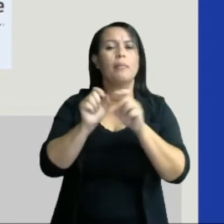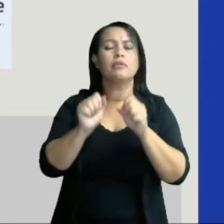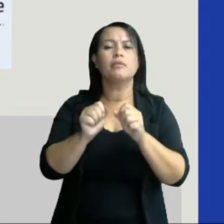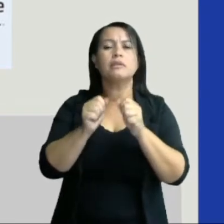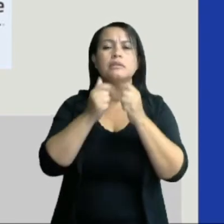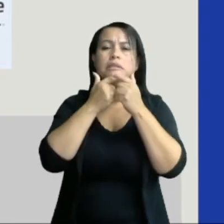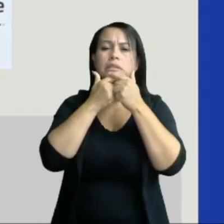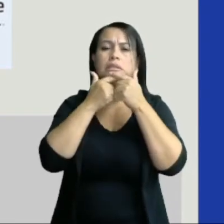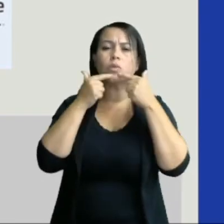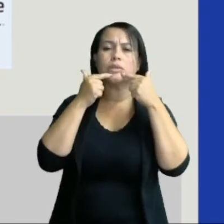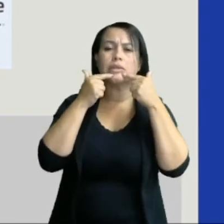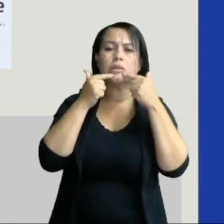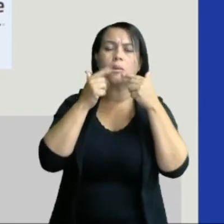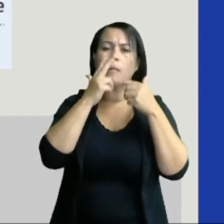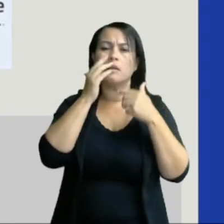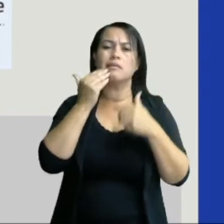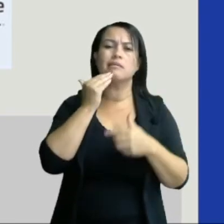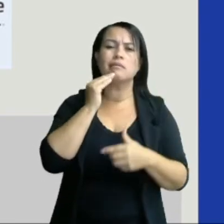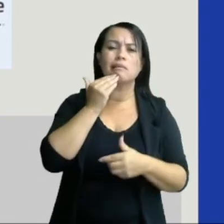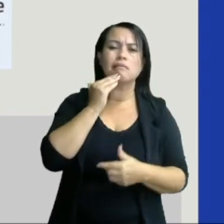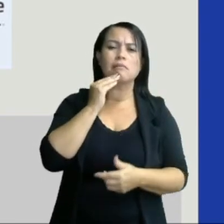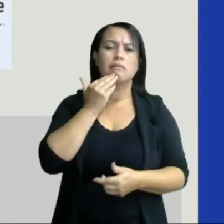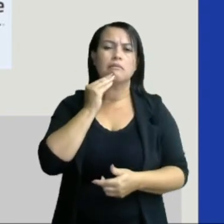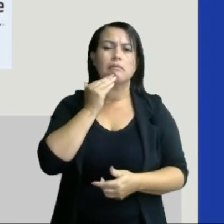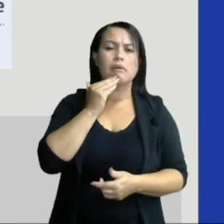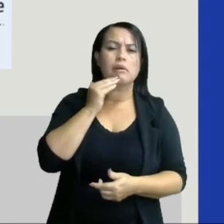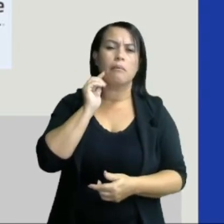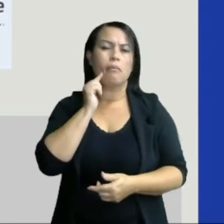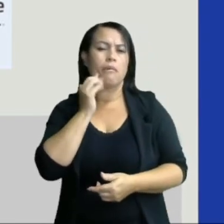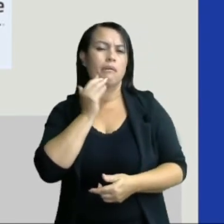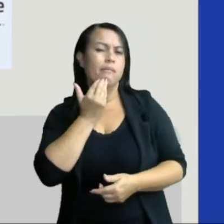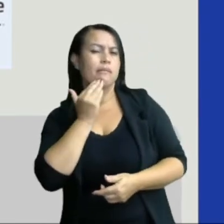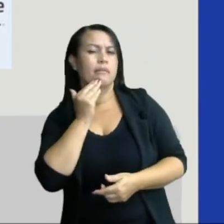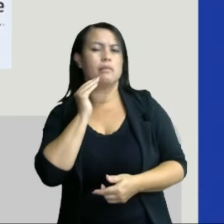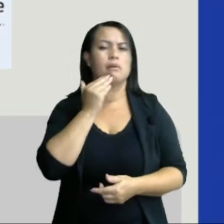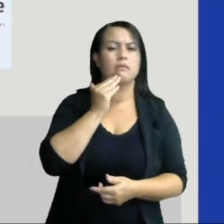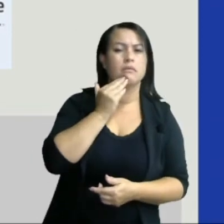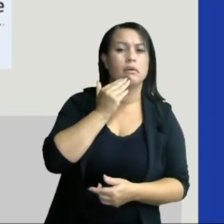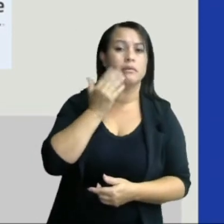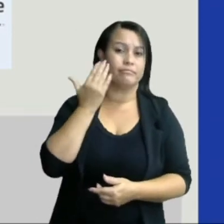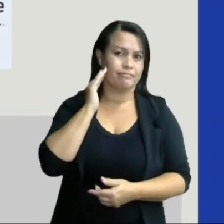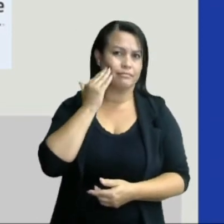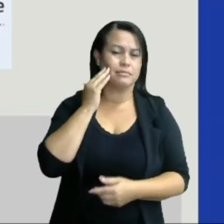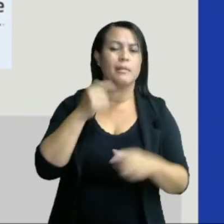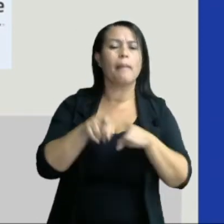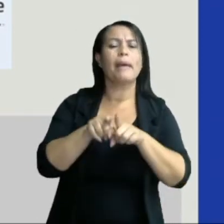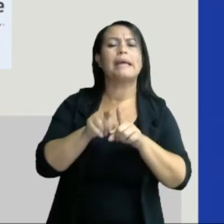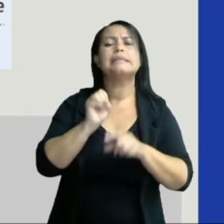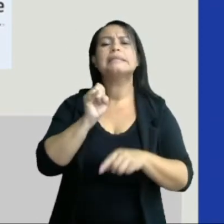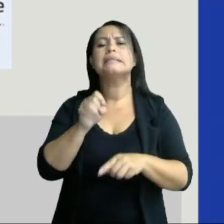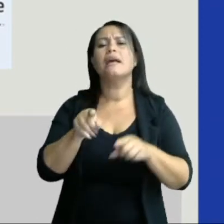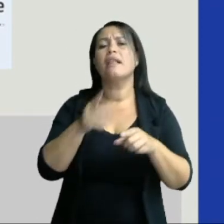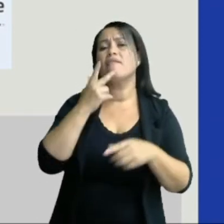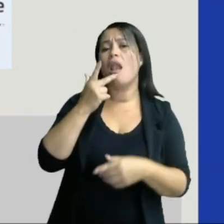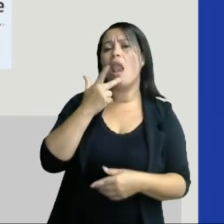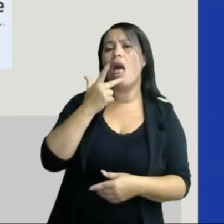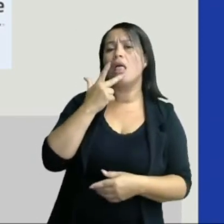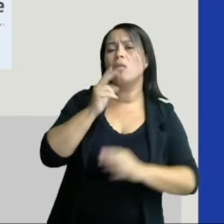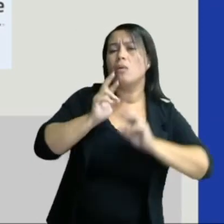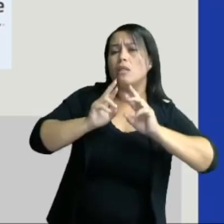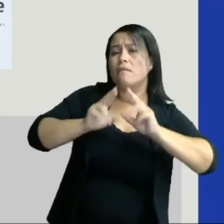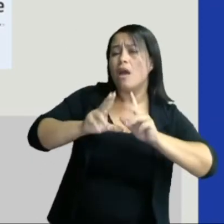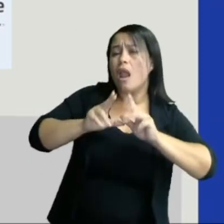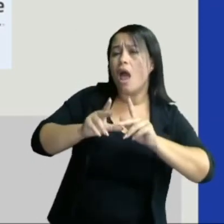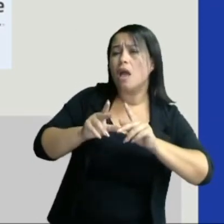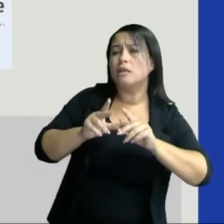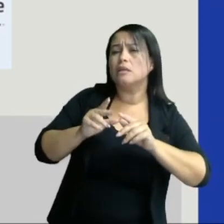sorriso parece torto, se ela está puxando a boca mais para o lado, se ela está com a fala arrastada